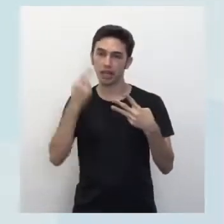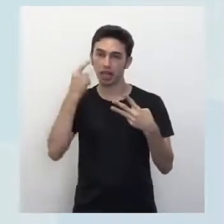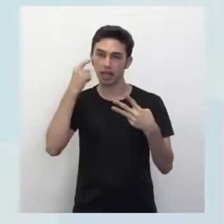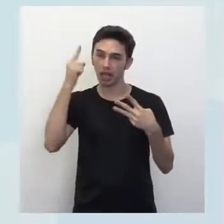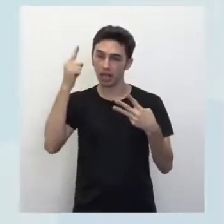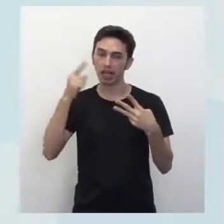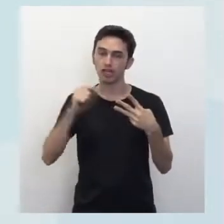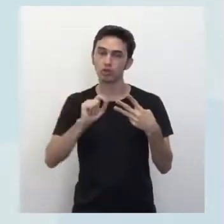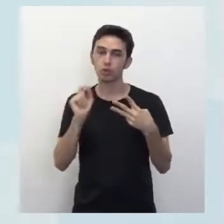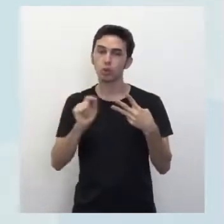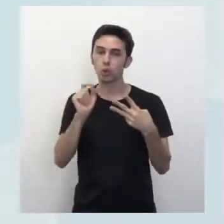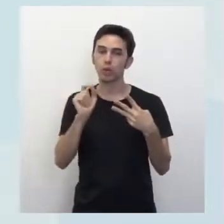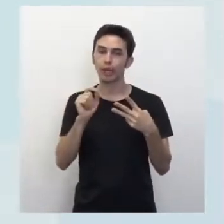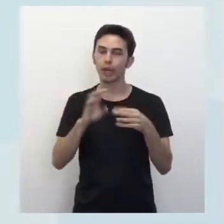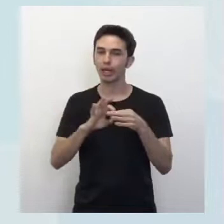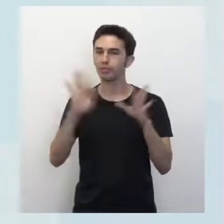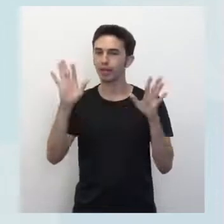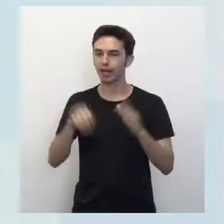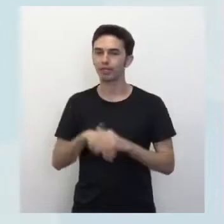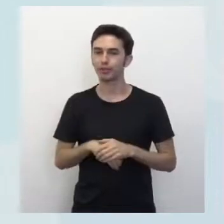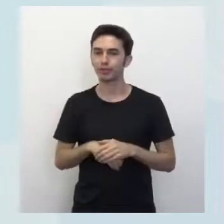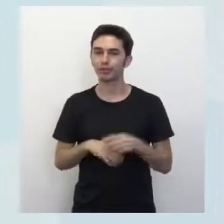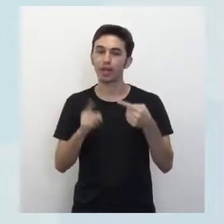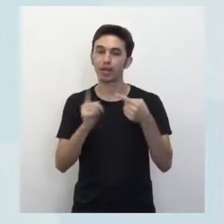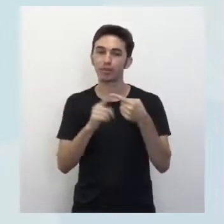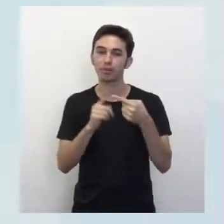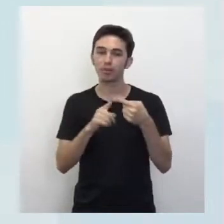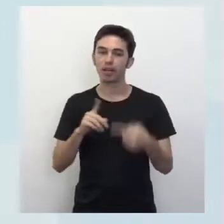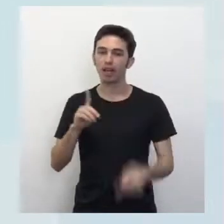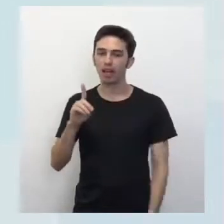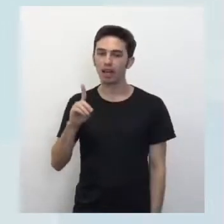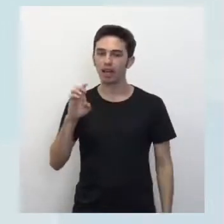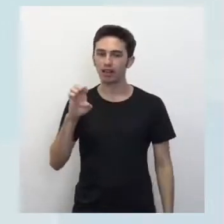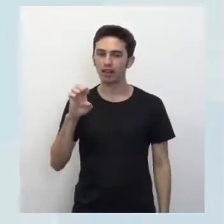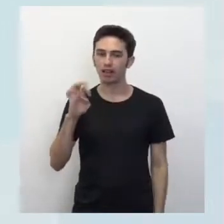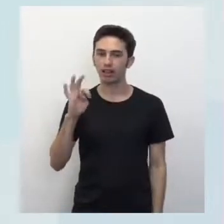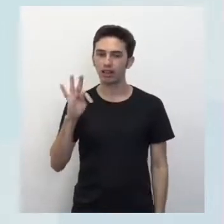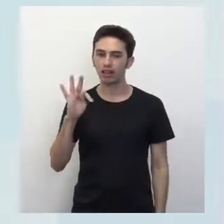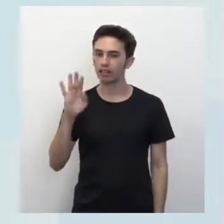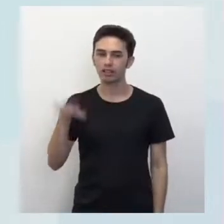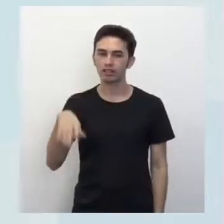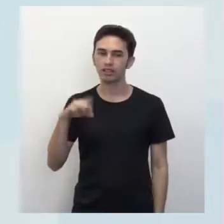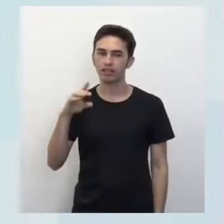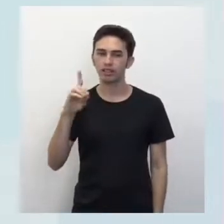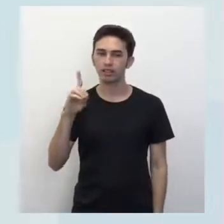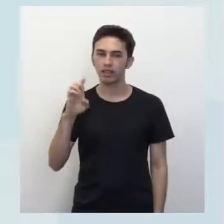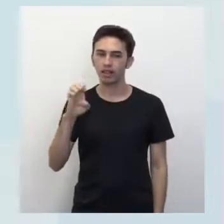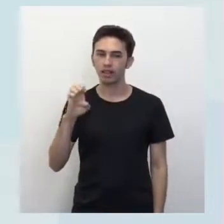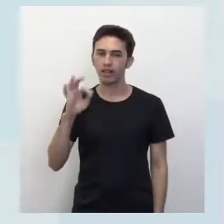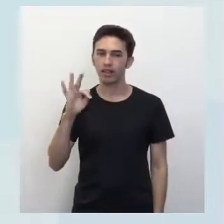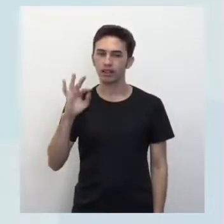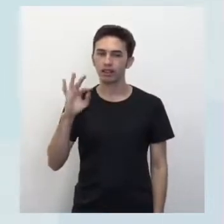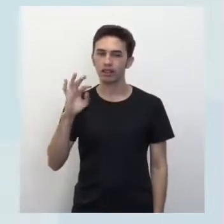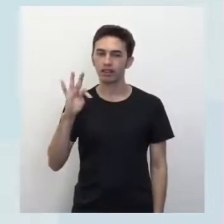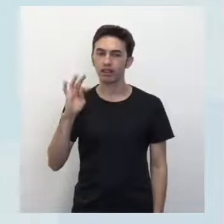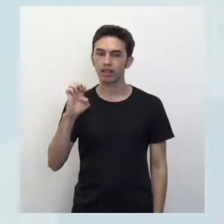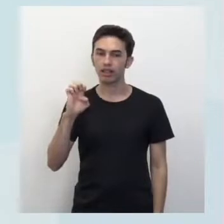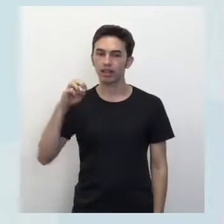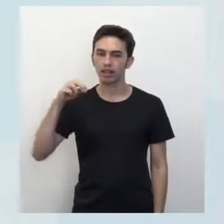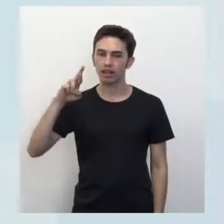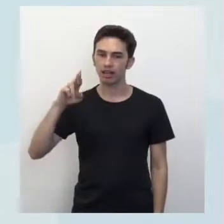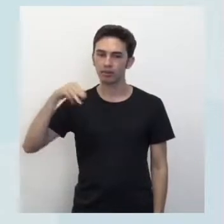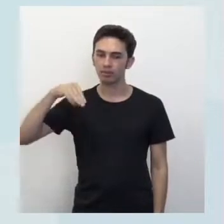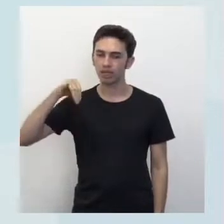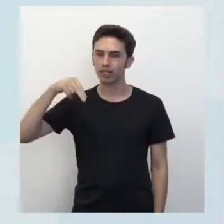concepções diferentes para tanto. A primeira que aparece aí na tela é a concepção